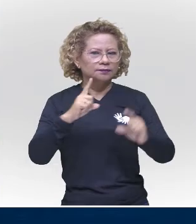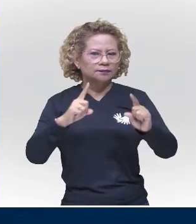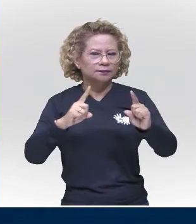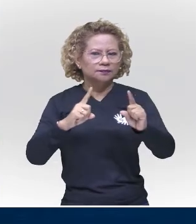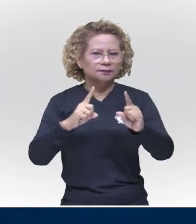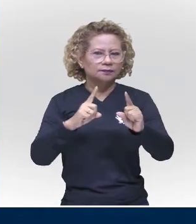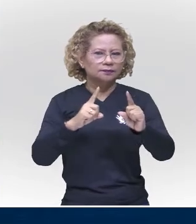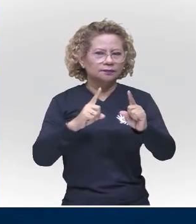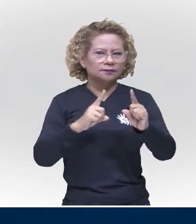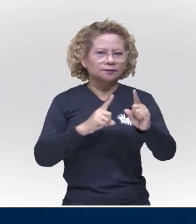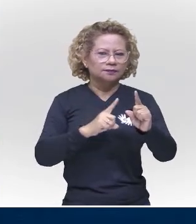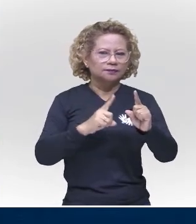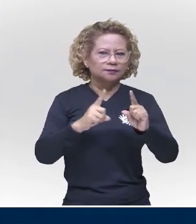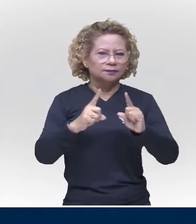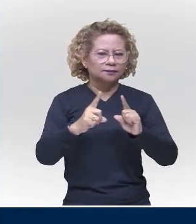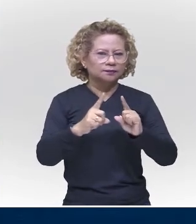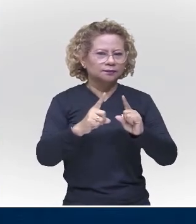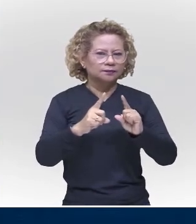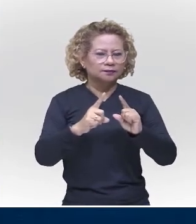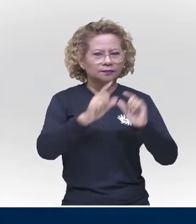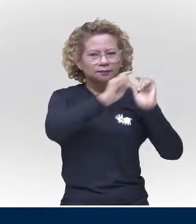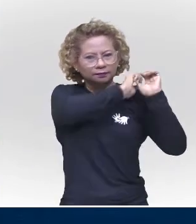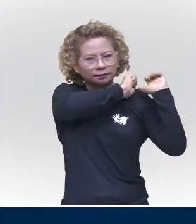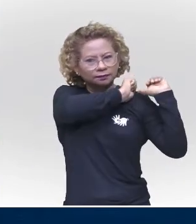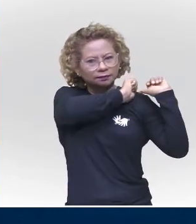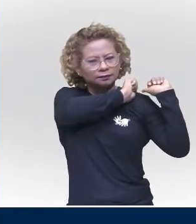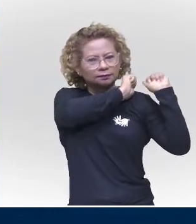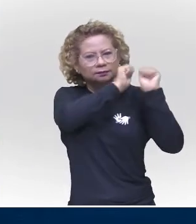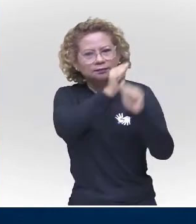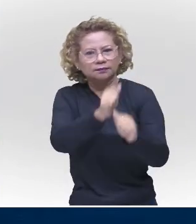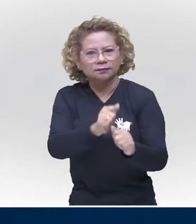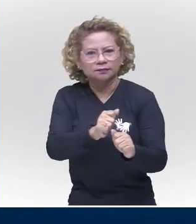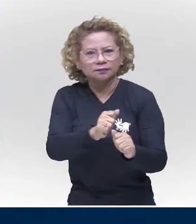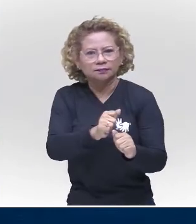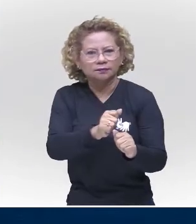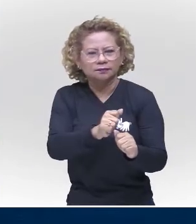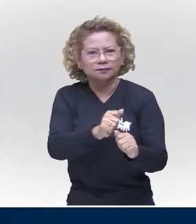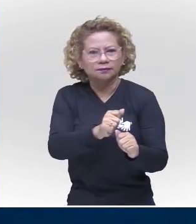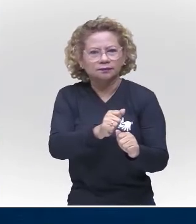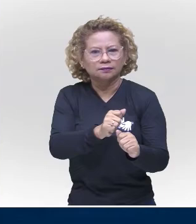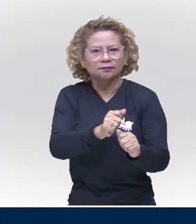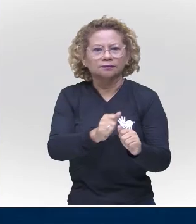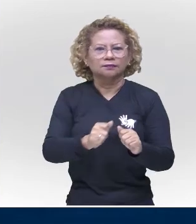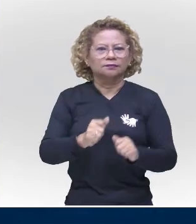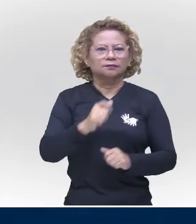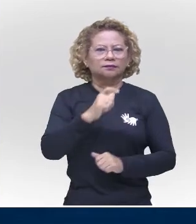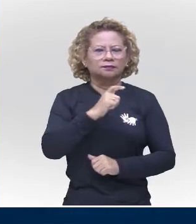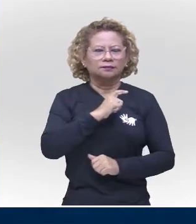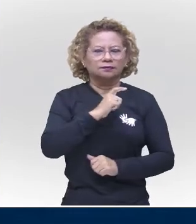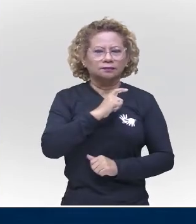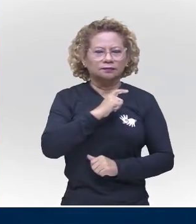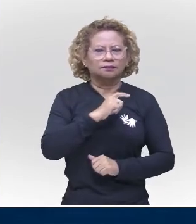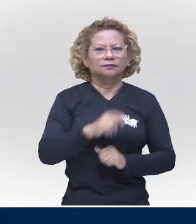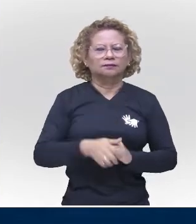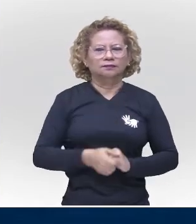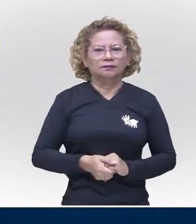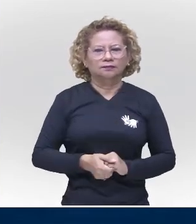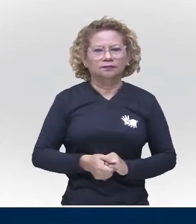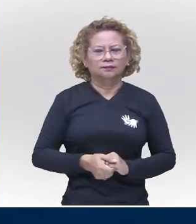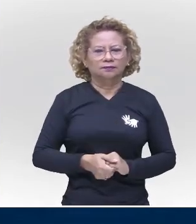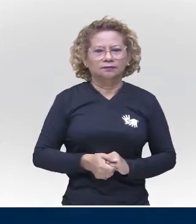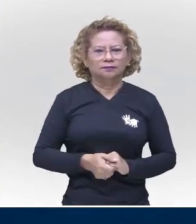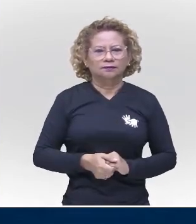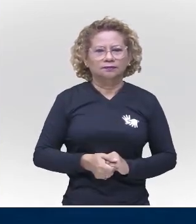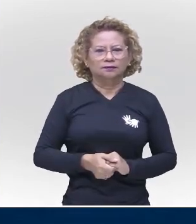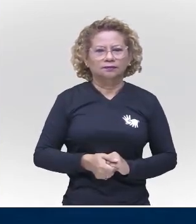outro, né? Até porque é um esporte de puro contato, onde eu tenho que levar o meu adversário